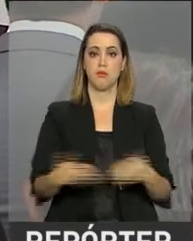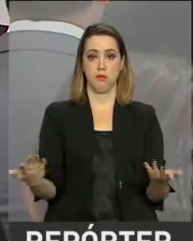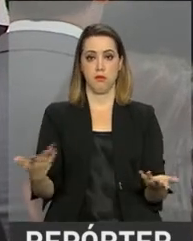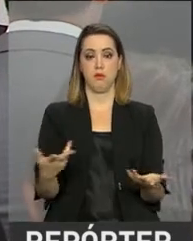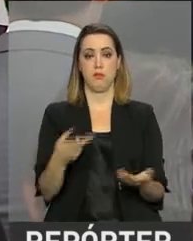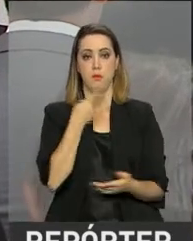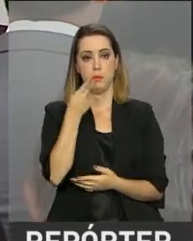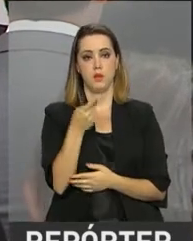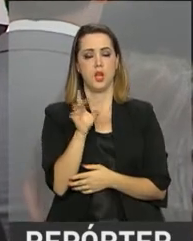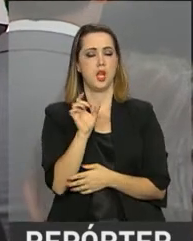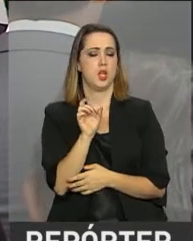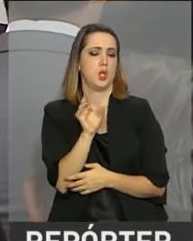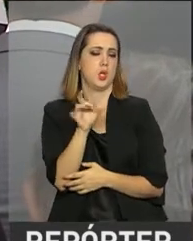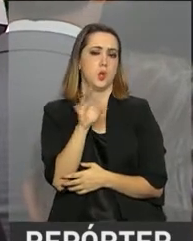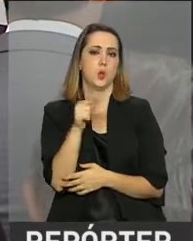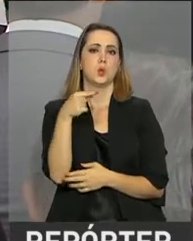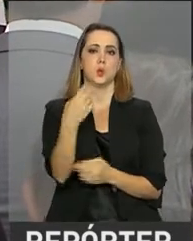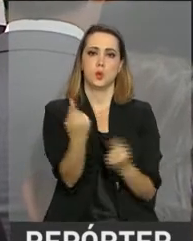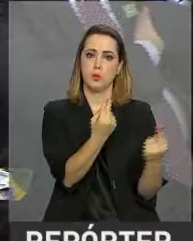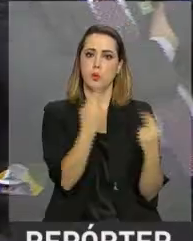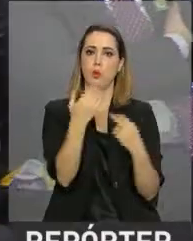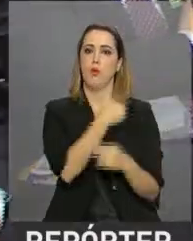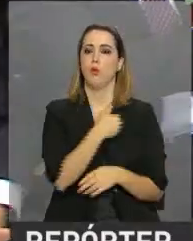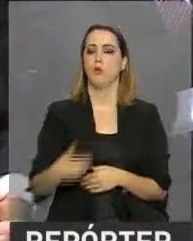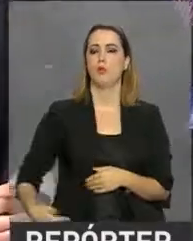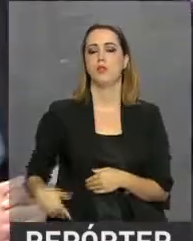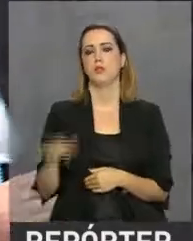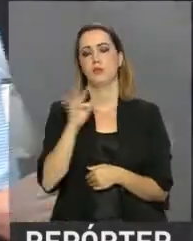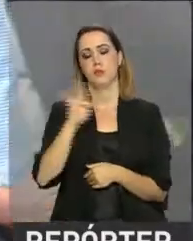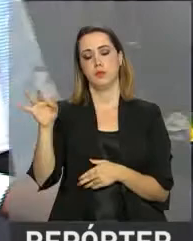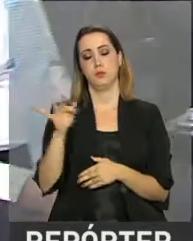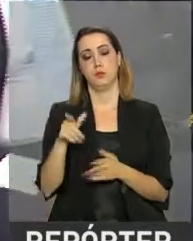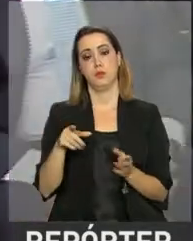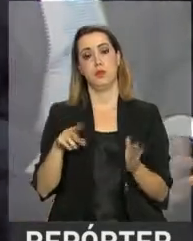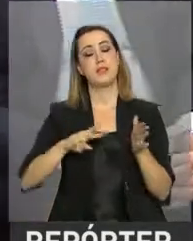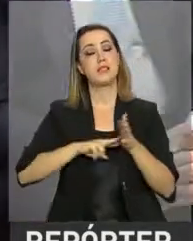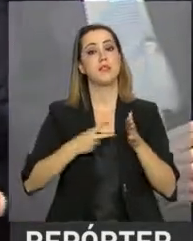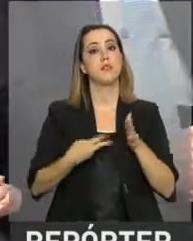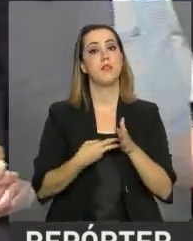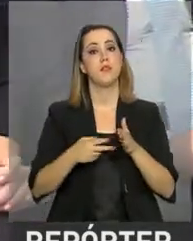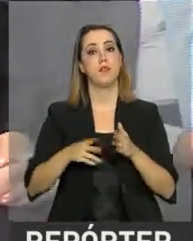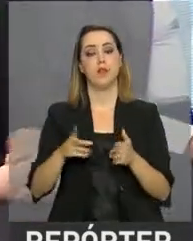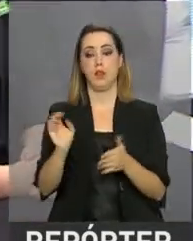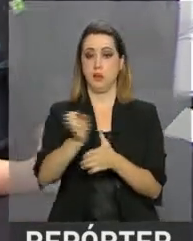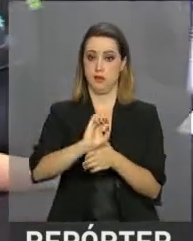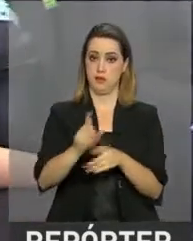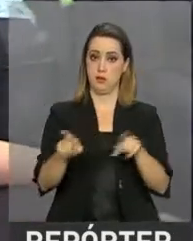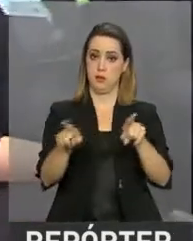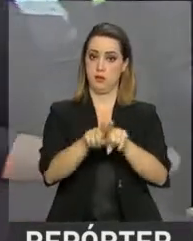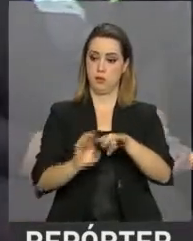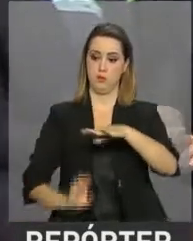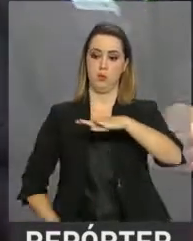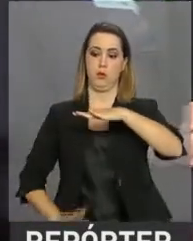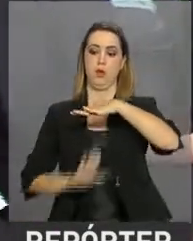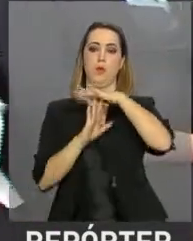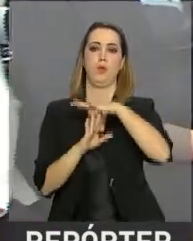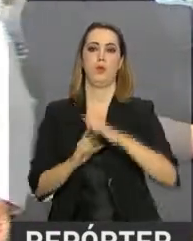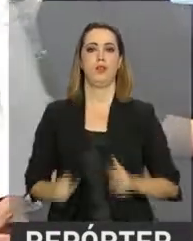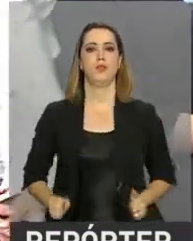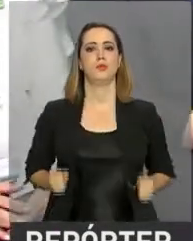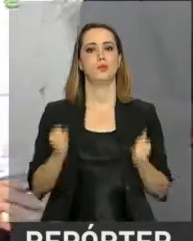não só vamos seguir o exemplo da união portanto estabelecer um teto de gastos estabelecer